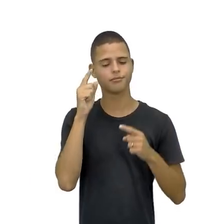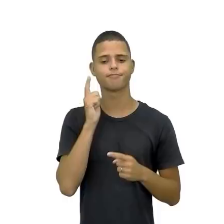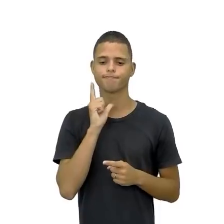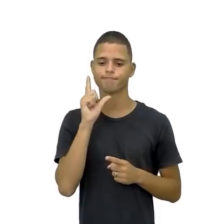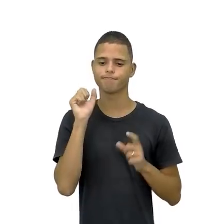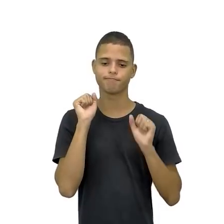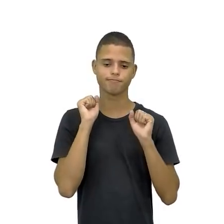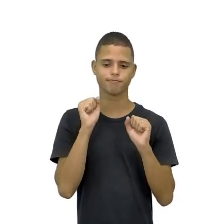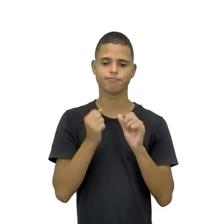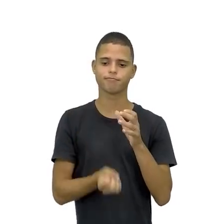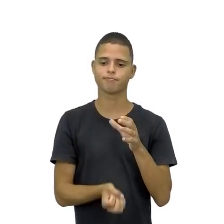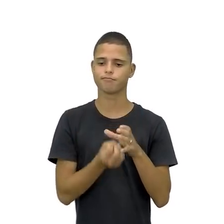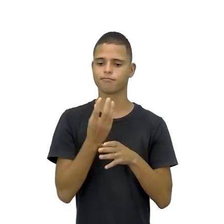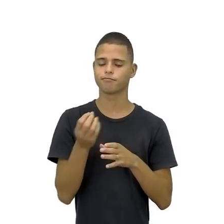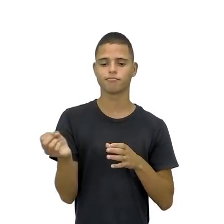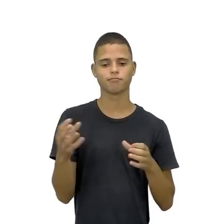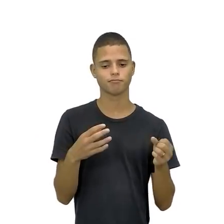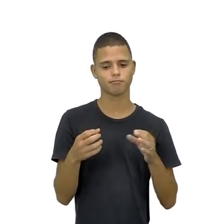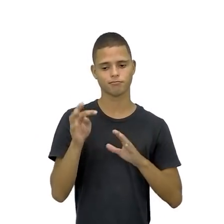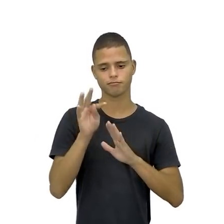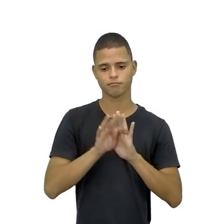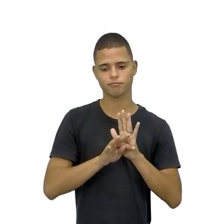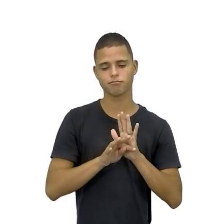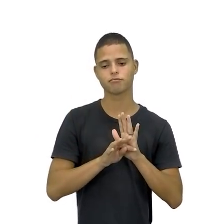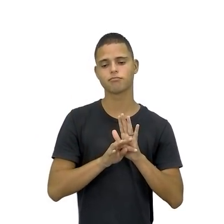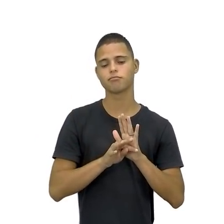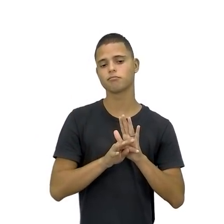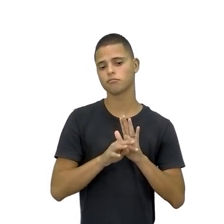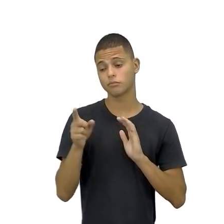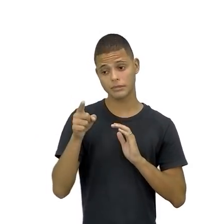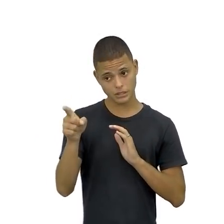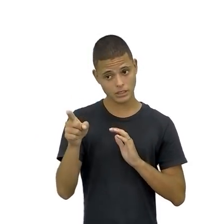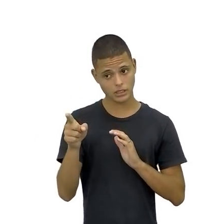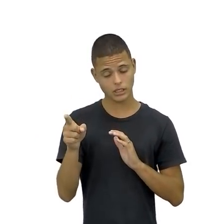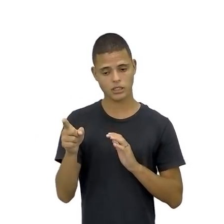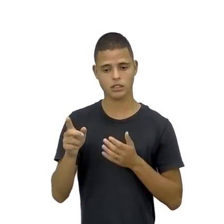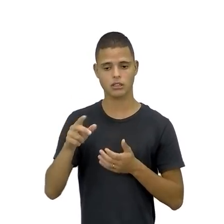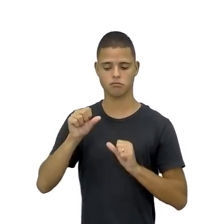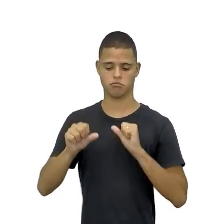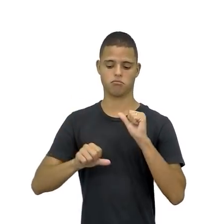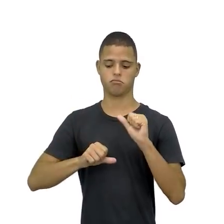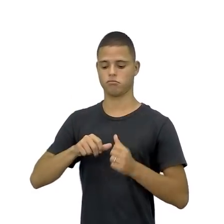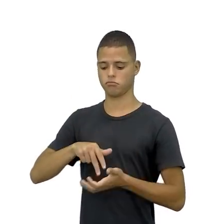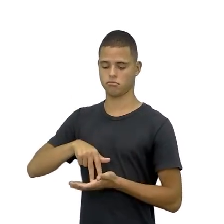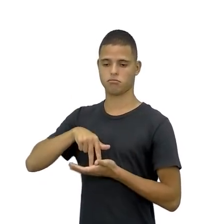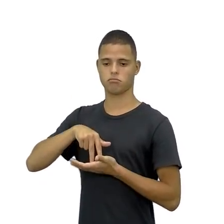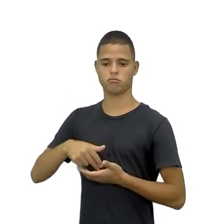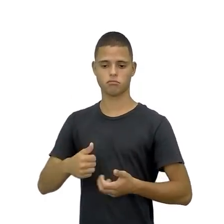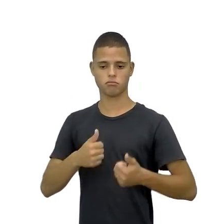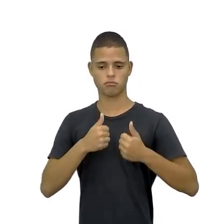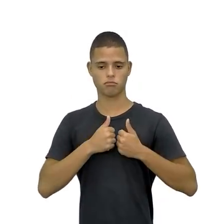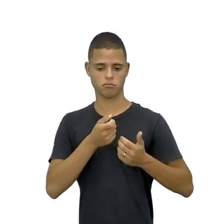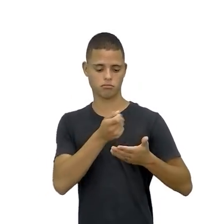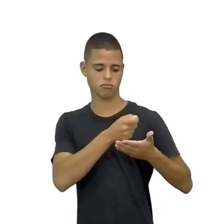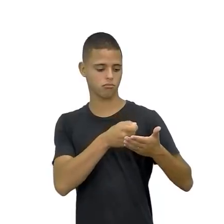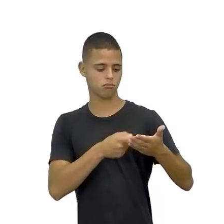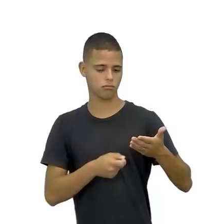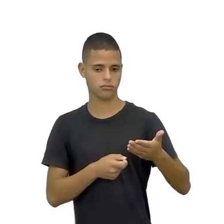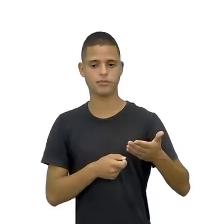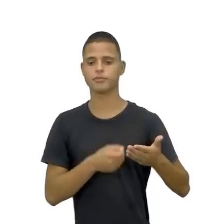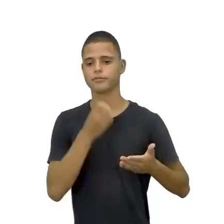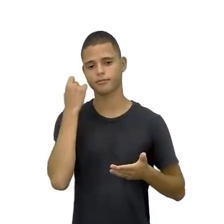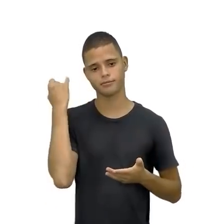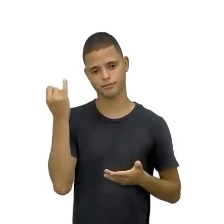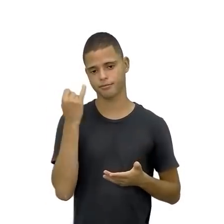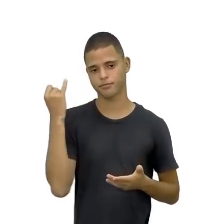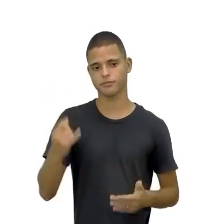quando também se colocam na posição de escritores, né? De fazedores dos seus saberes, tá? Então, acho que isso é